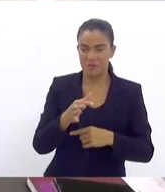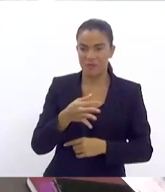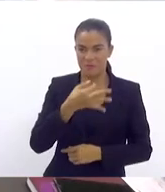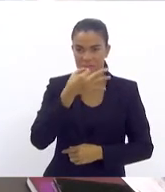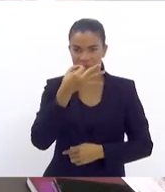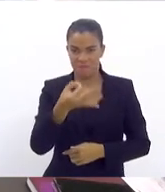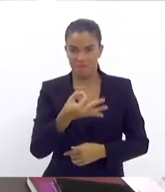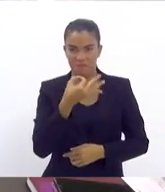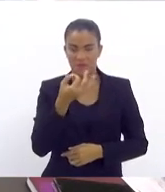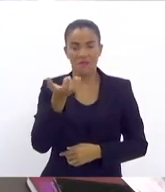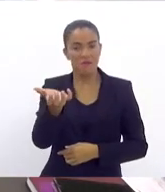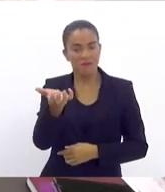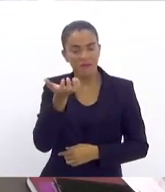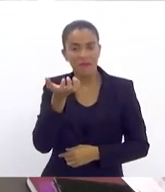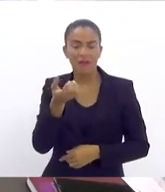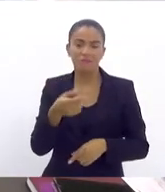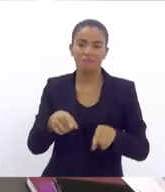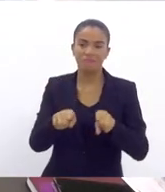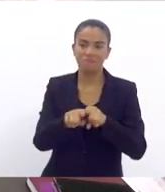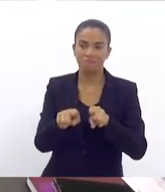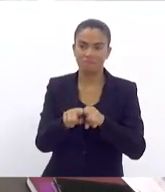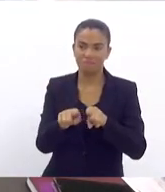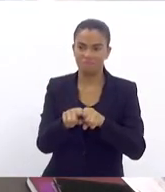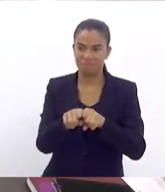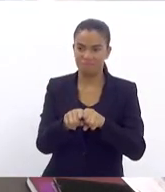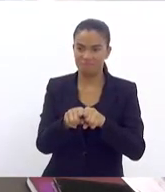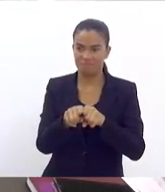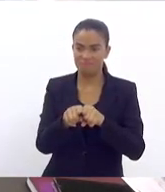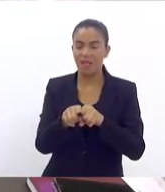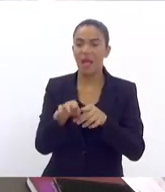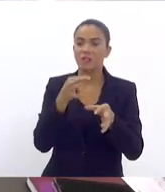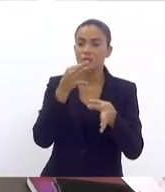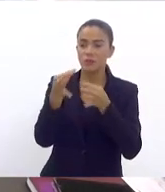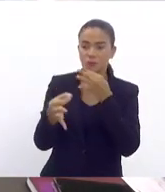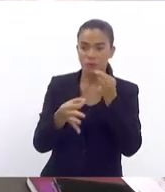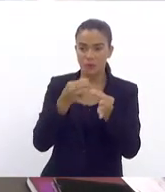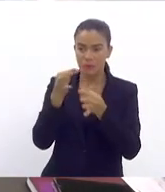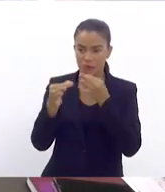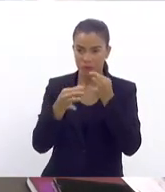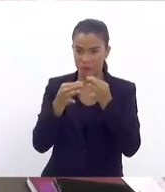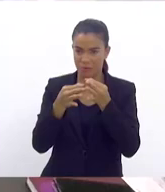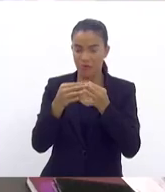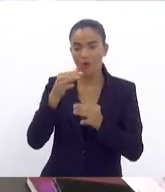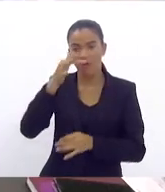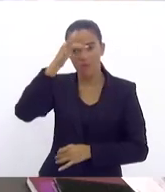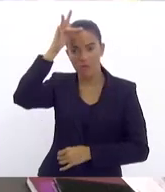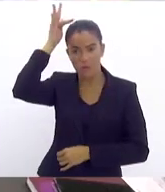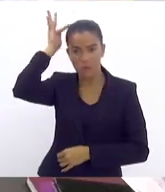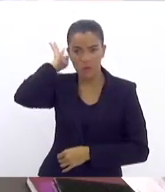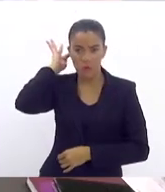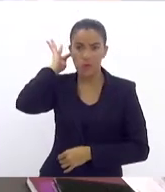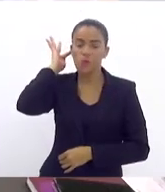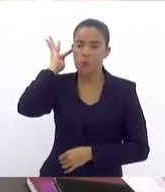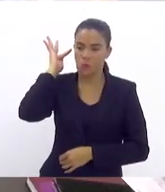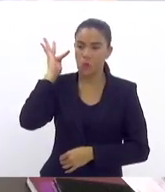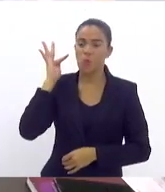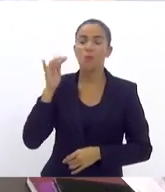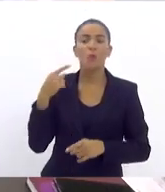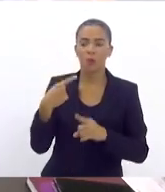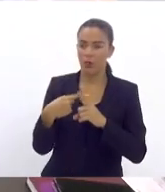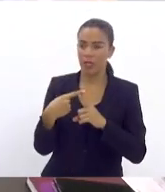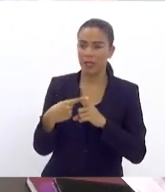queria também me filiar aqui à sugestão do deputado Fred Pacheco, porque